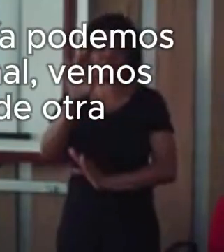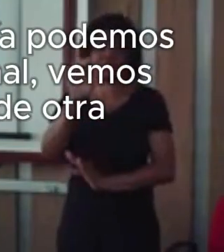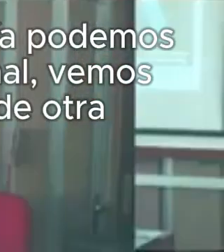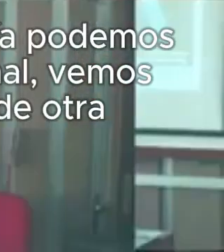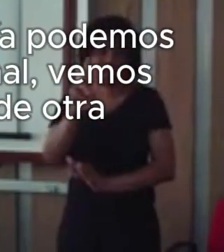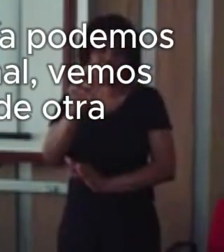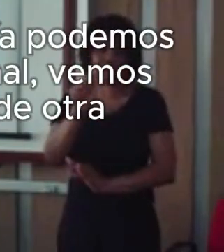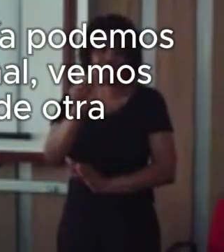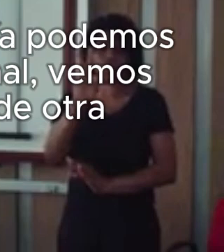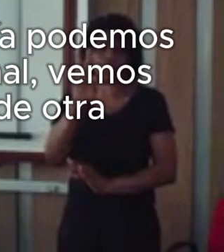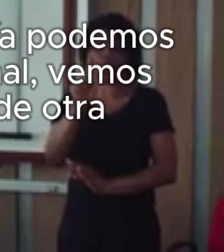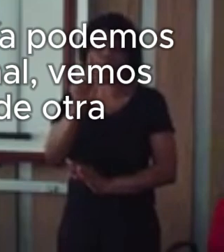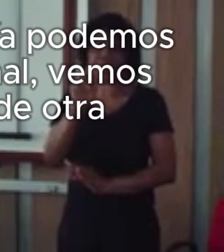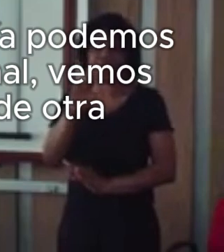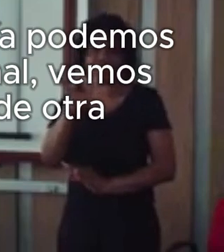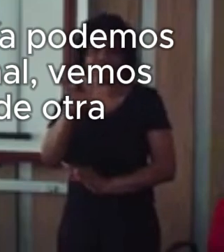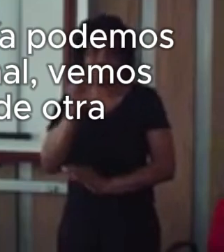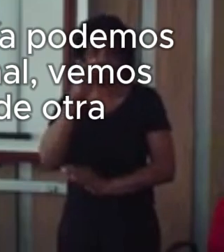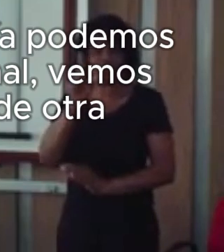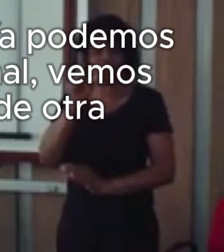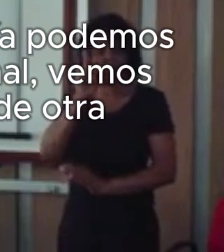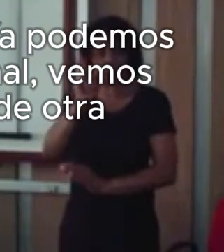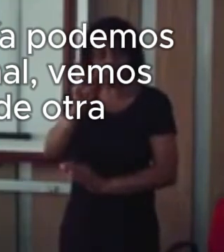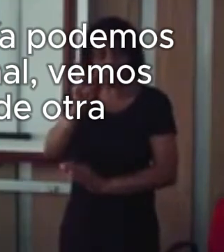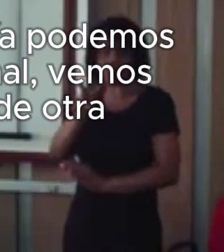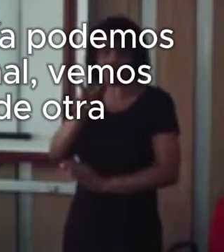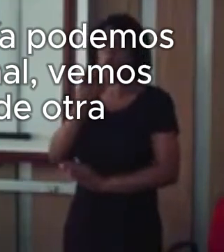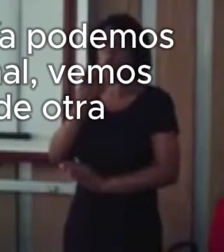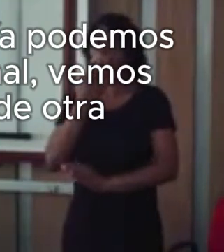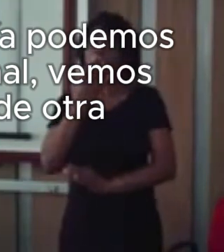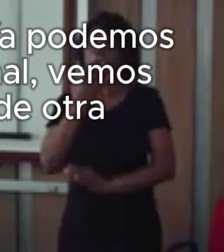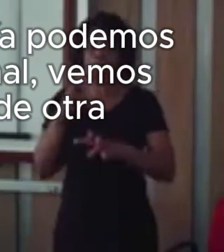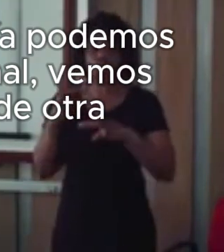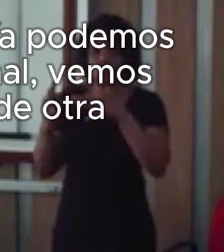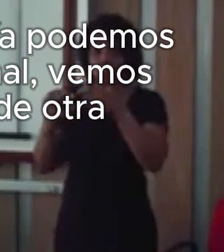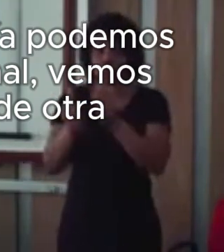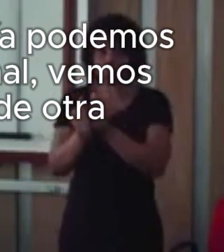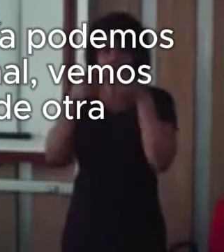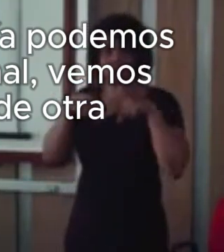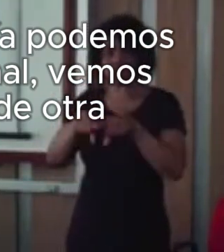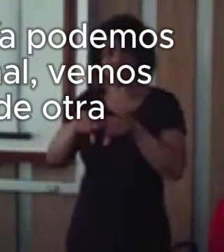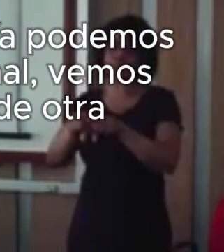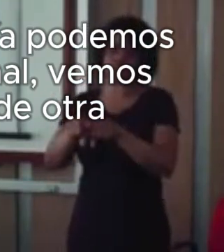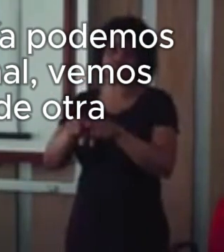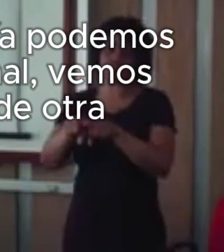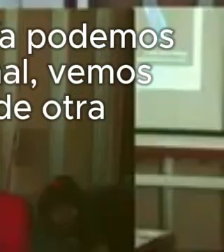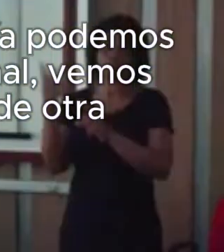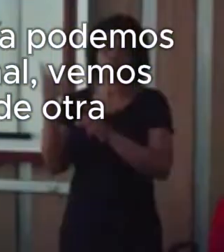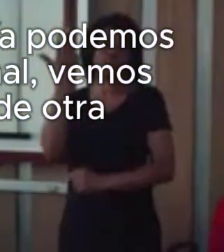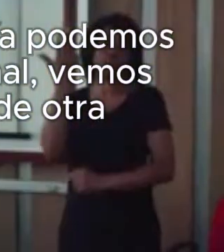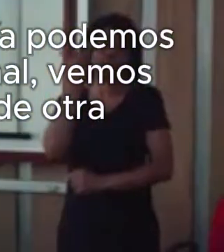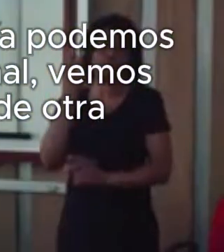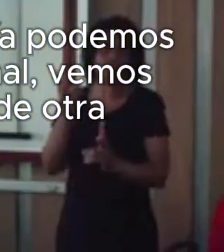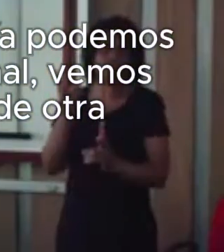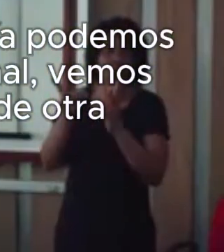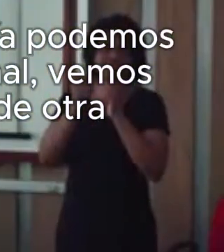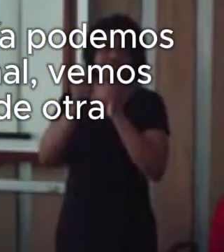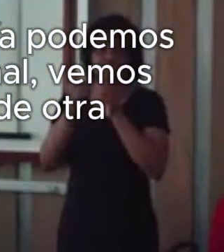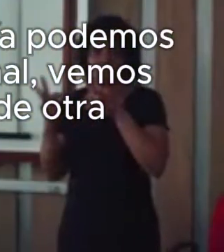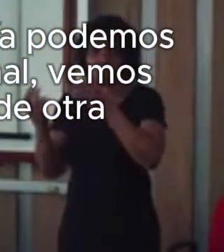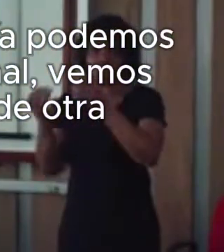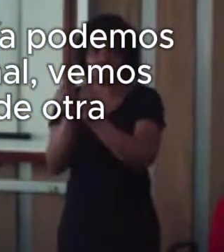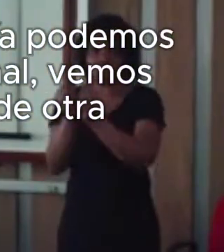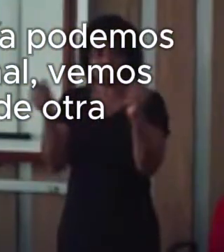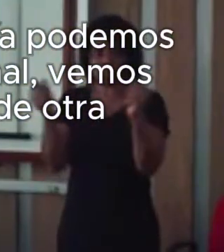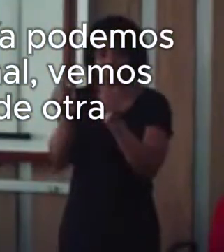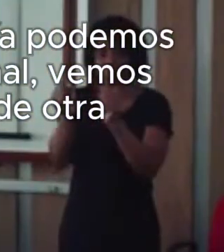na tratografia, a gente consegue ver, numa cor, todo mundo que está paralelo. Então, numa normal, a gente vê que todas as fibras estão assim,